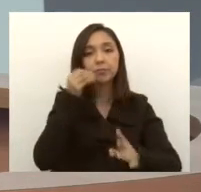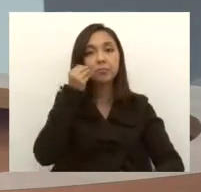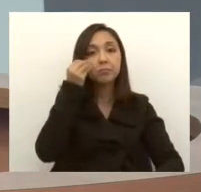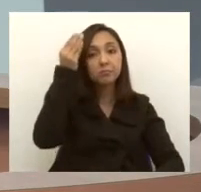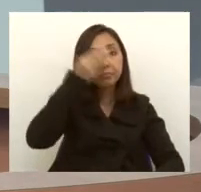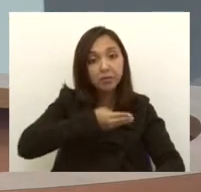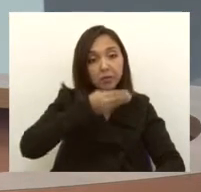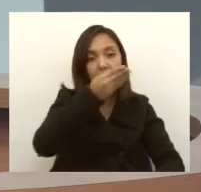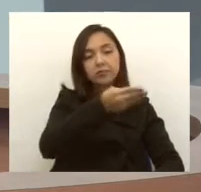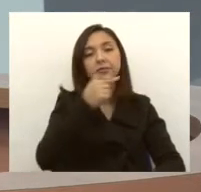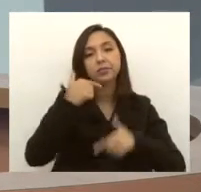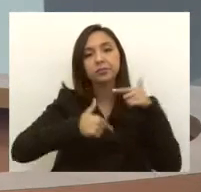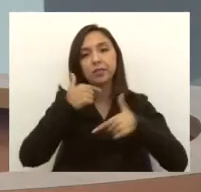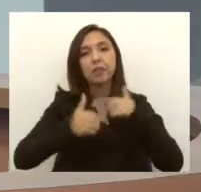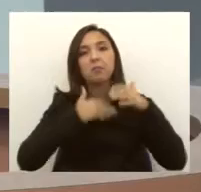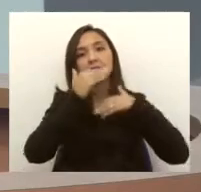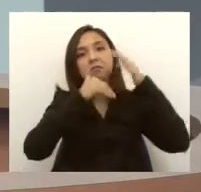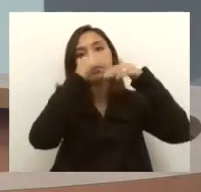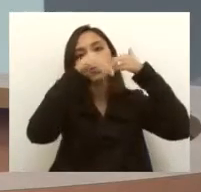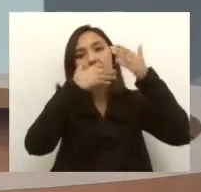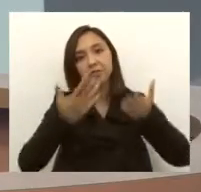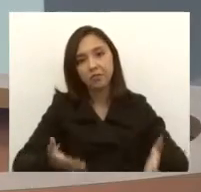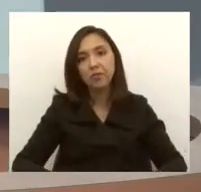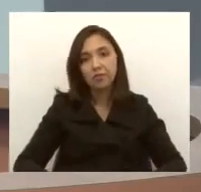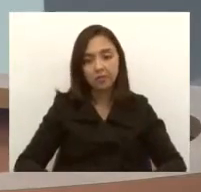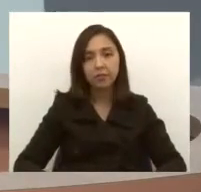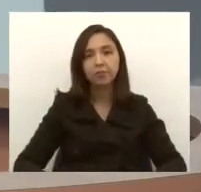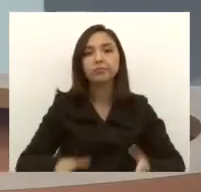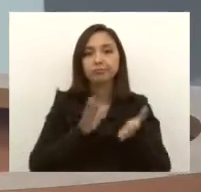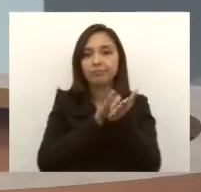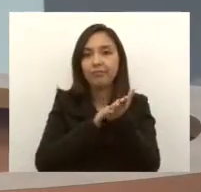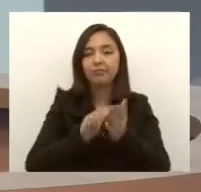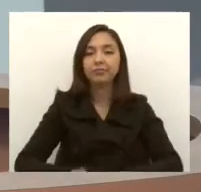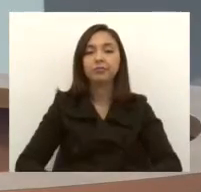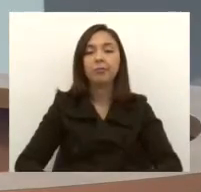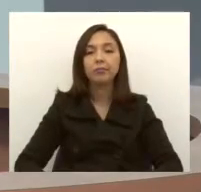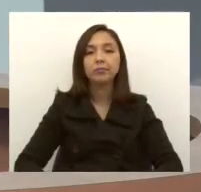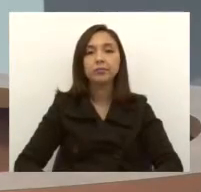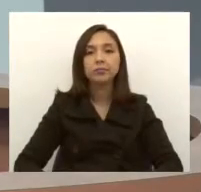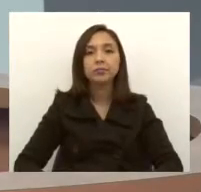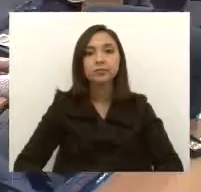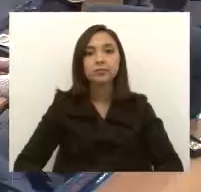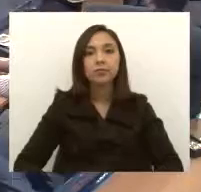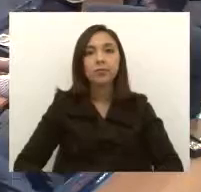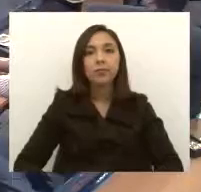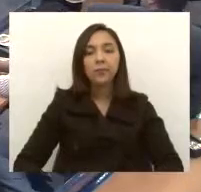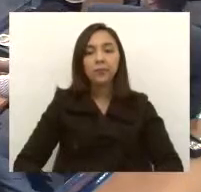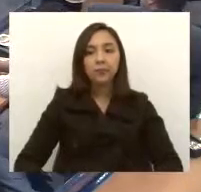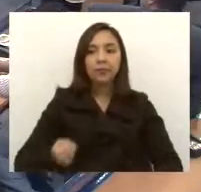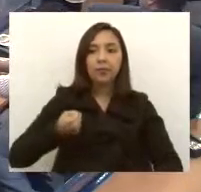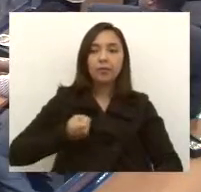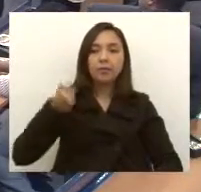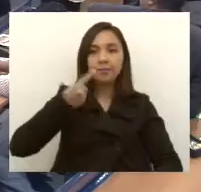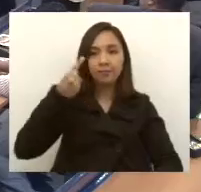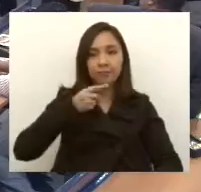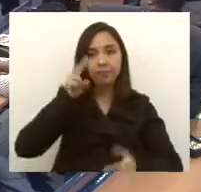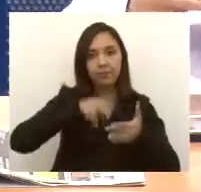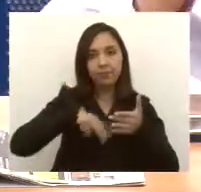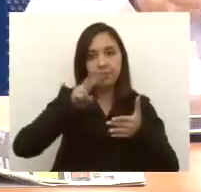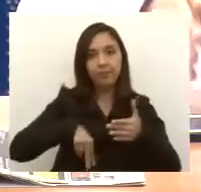demonstração do trabalho que veio desenvolvendo ao longo desses anos. Parabéns. Item primeiro, senhor secretário, para a